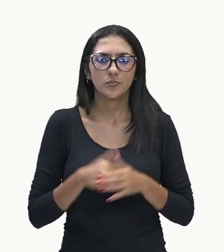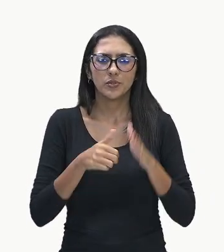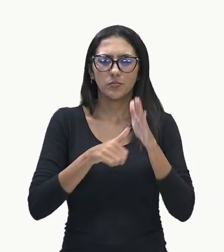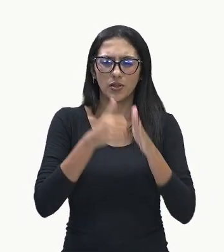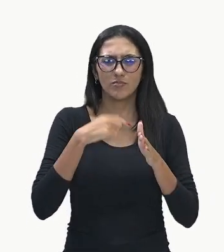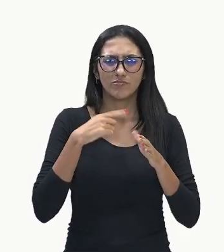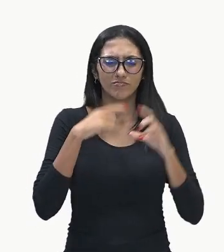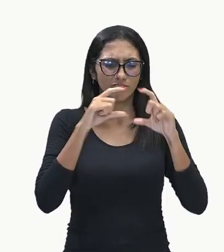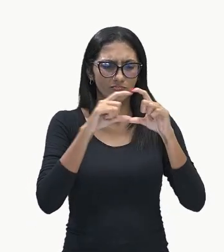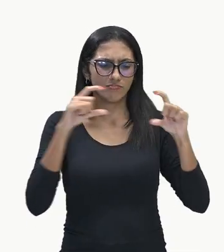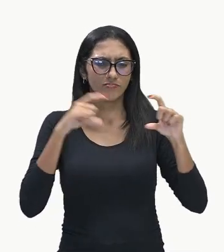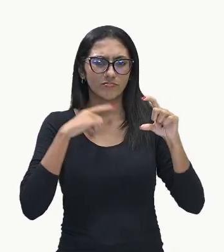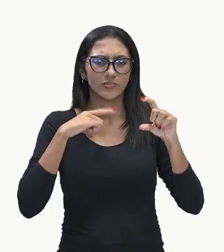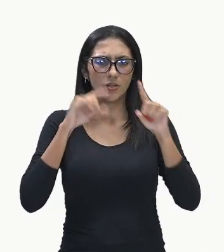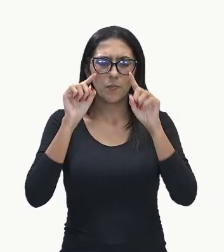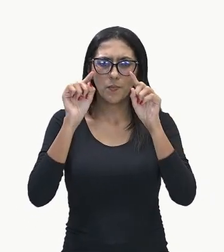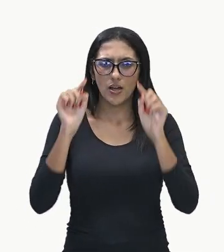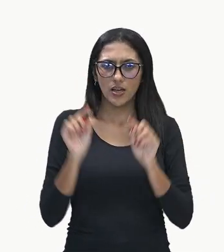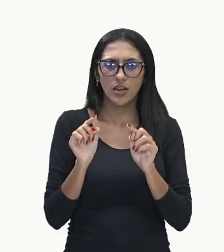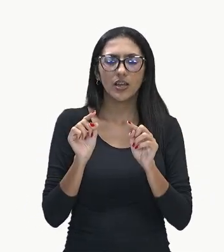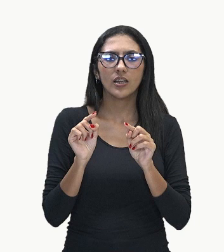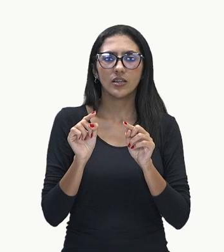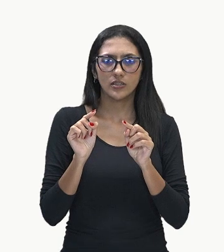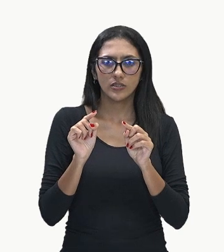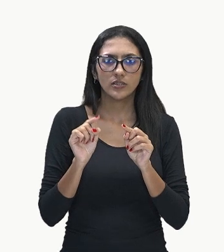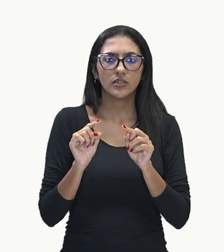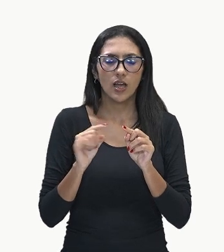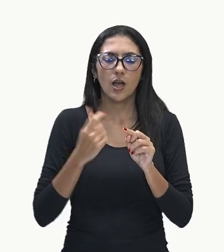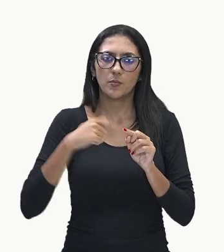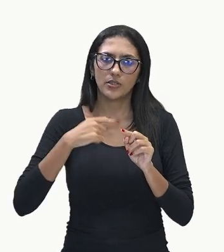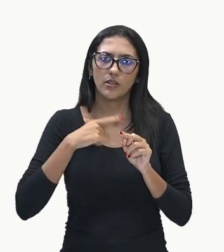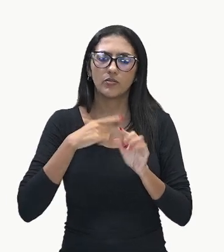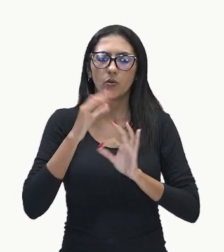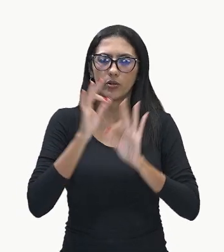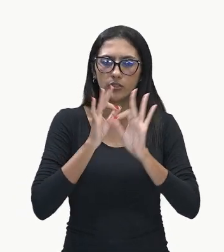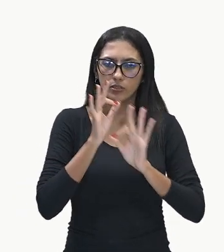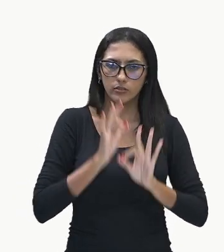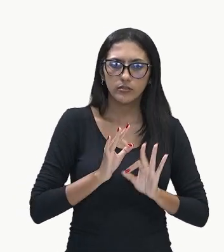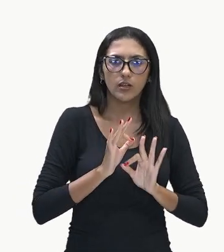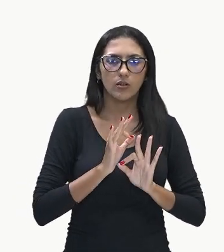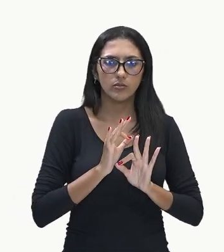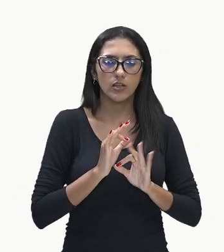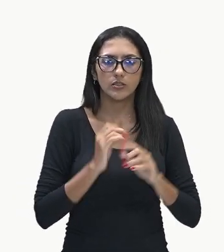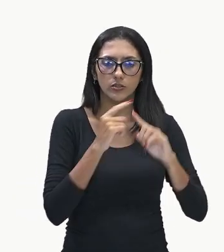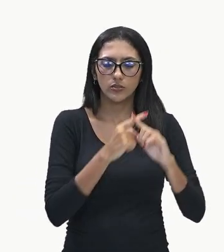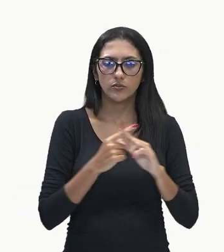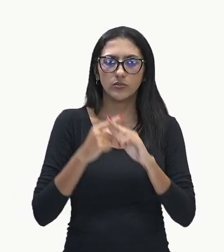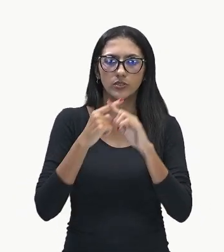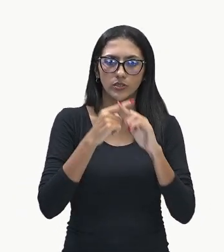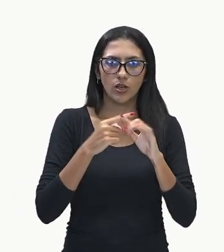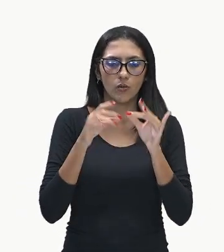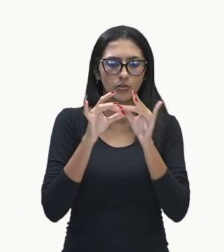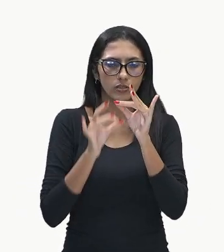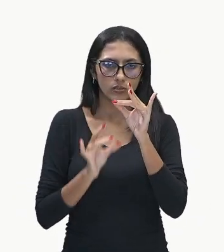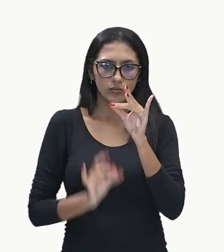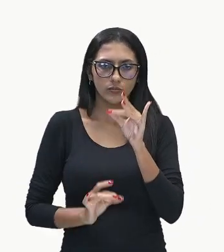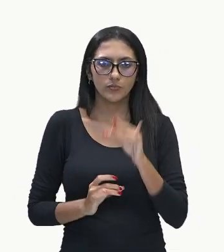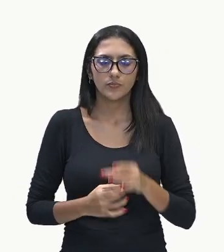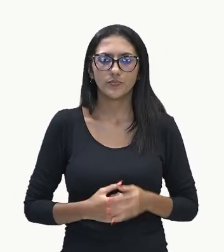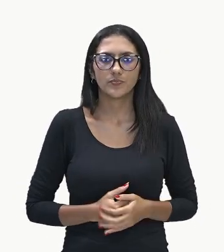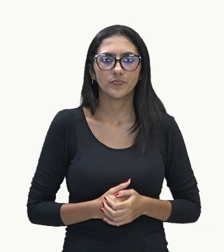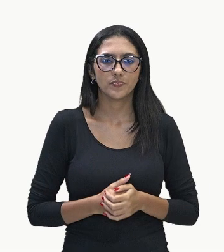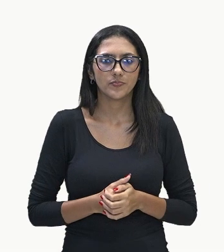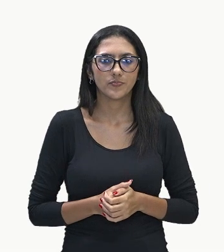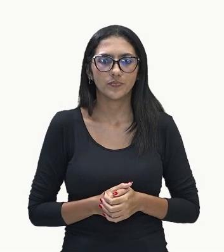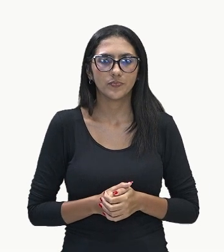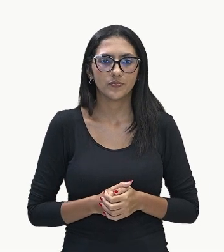que fazendo ali a aplicação da distributiva tranquilamente, nós conseguimos chegar ao resultado. Mas, como nós